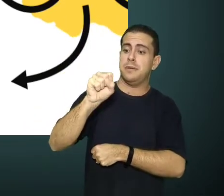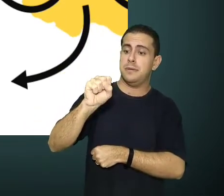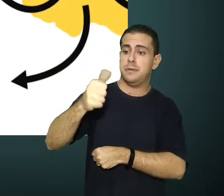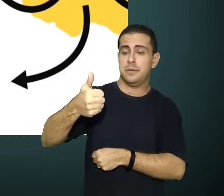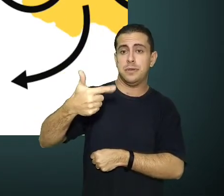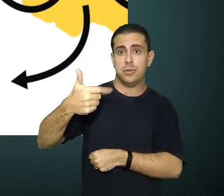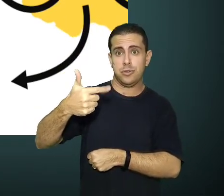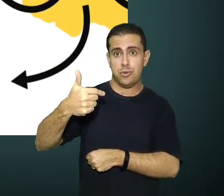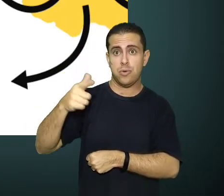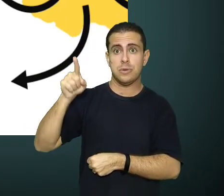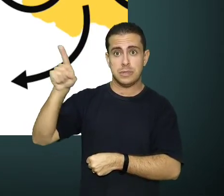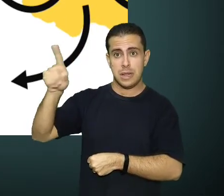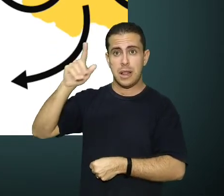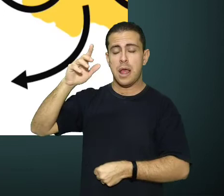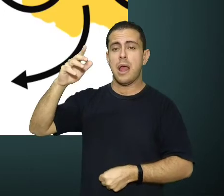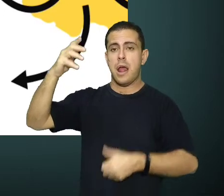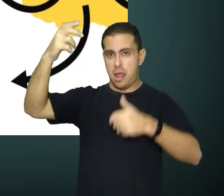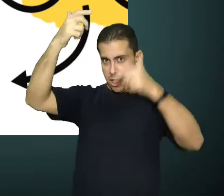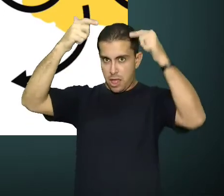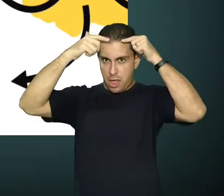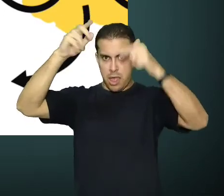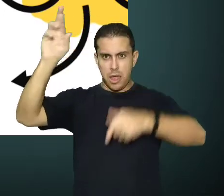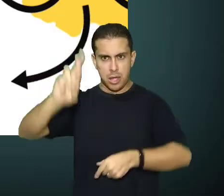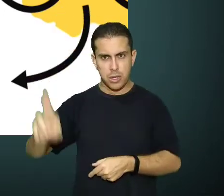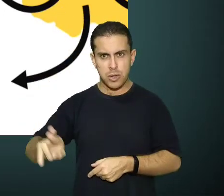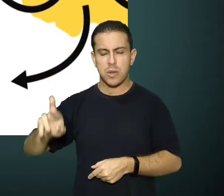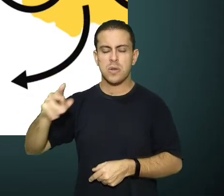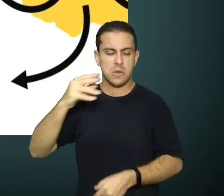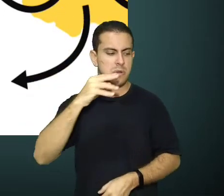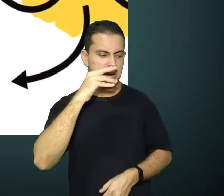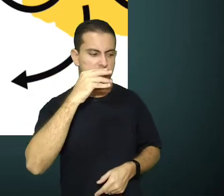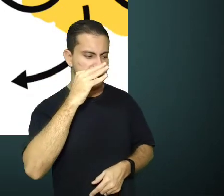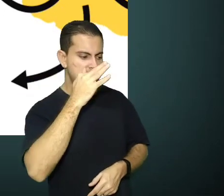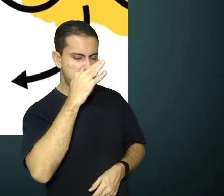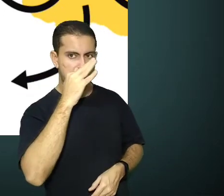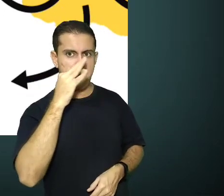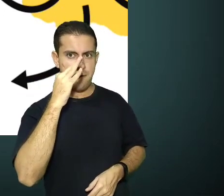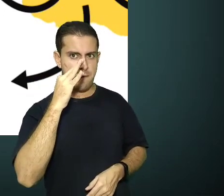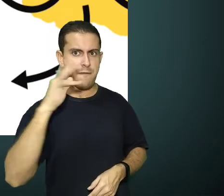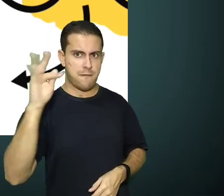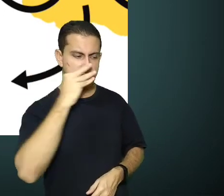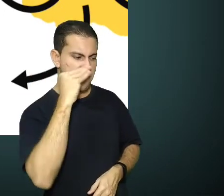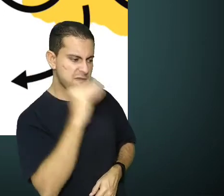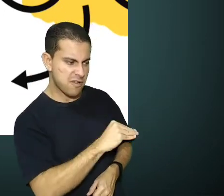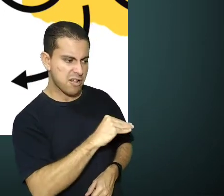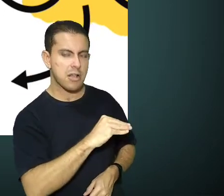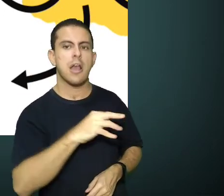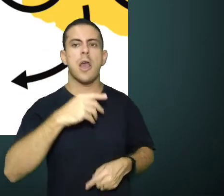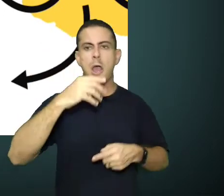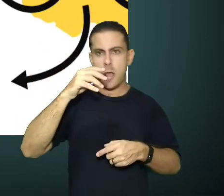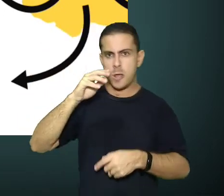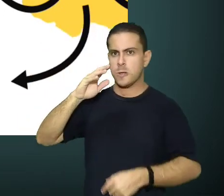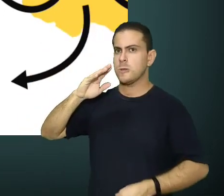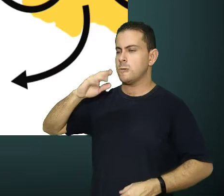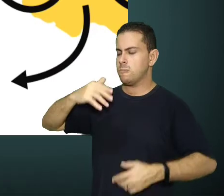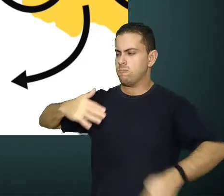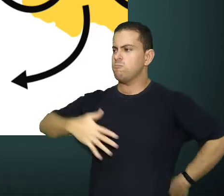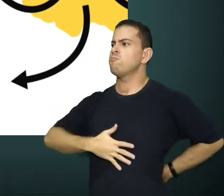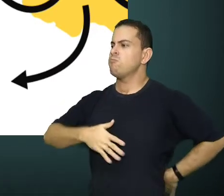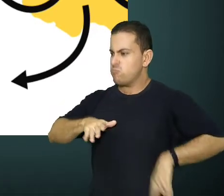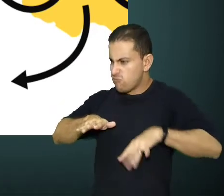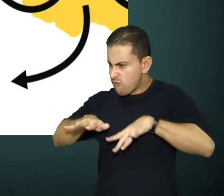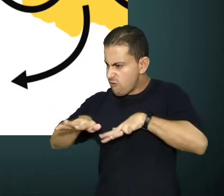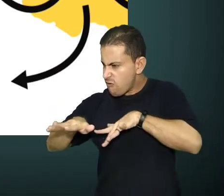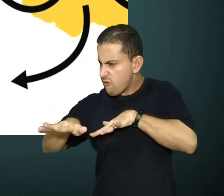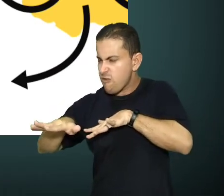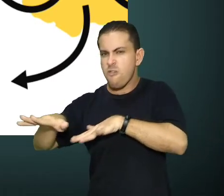1812, devido ao fato do czar Alexandre I desrespeitar o tratado com a França, Napoleão invade o Império